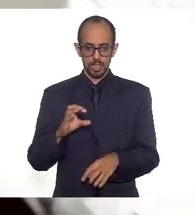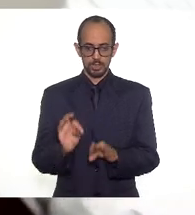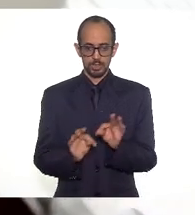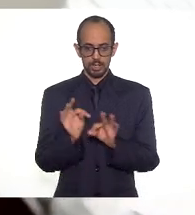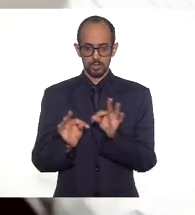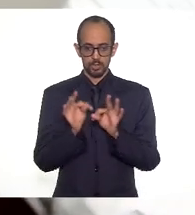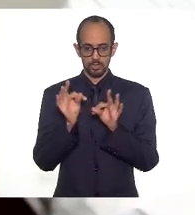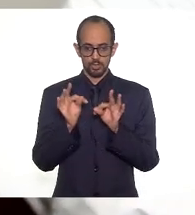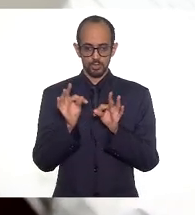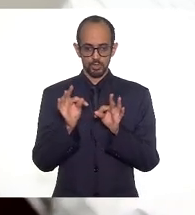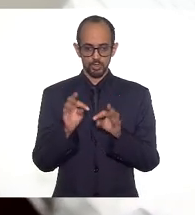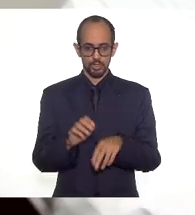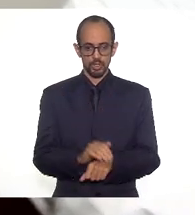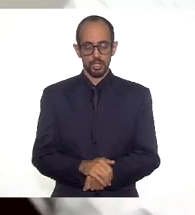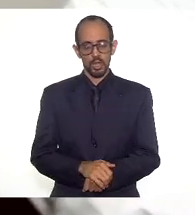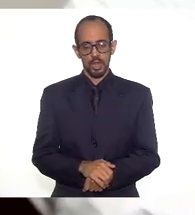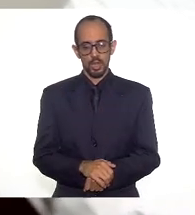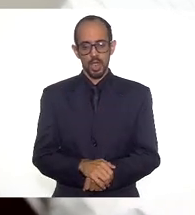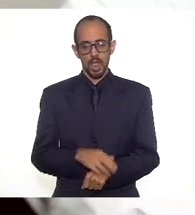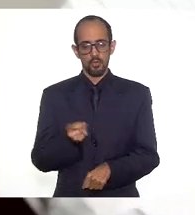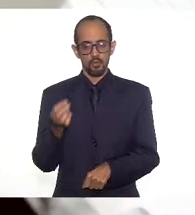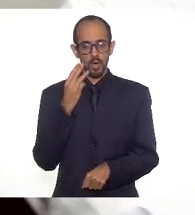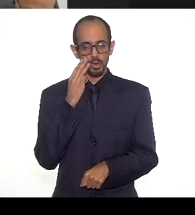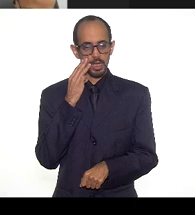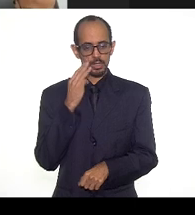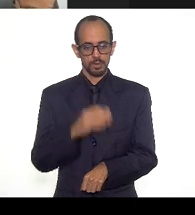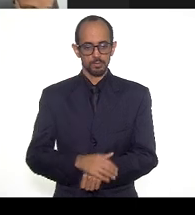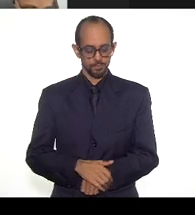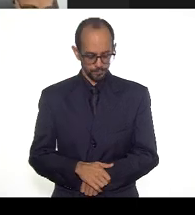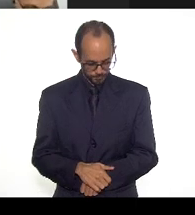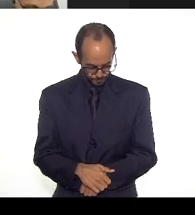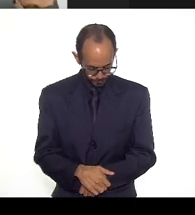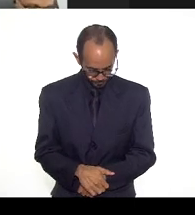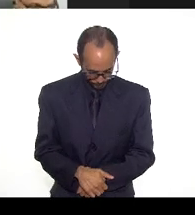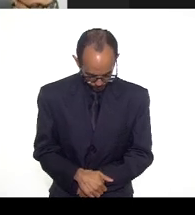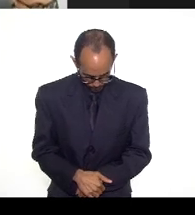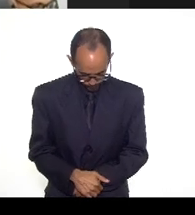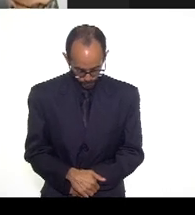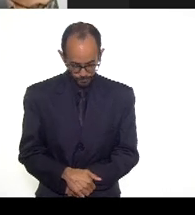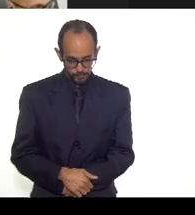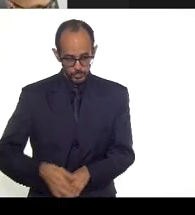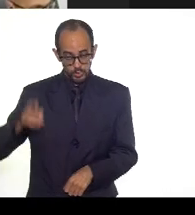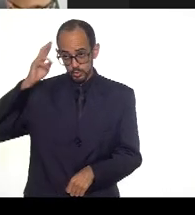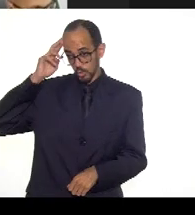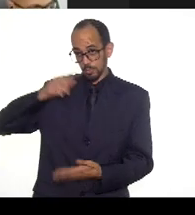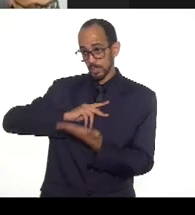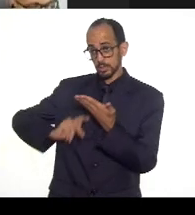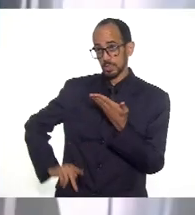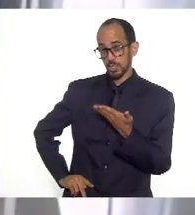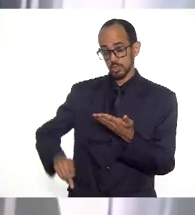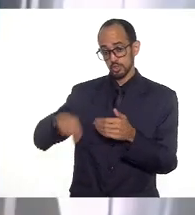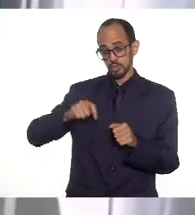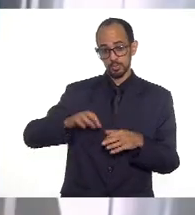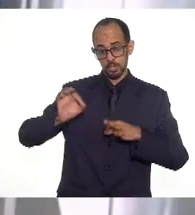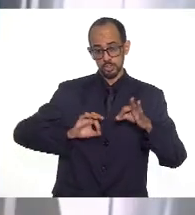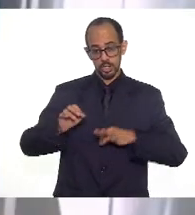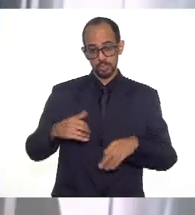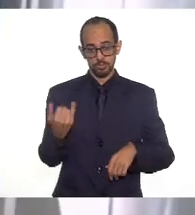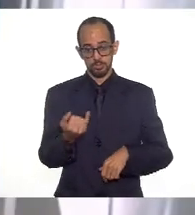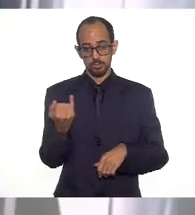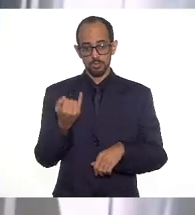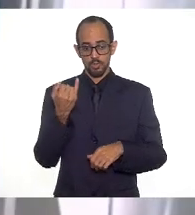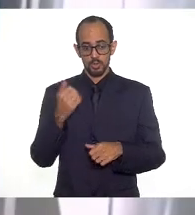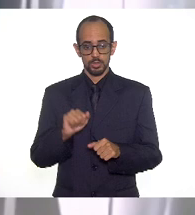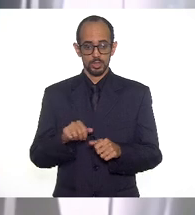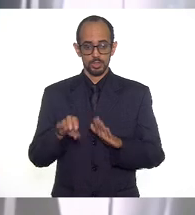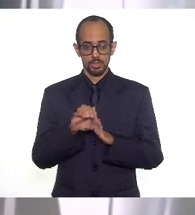deputado Valdec Carneiro. Senhor presidente, o projeto é importante, eu fiz emendas,